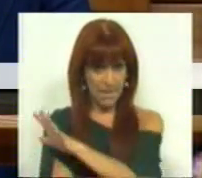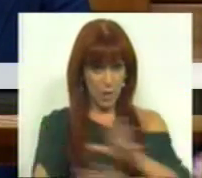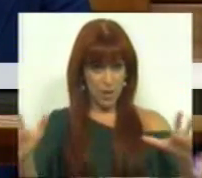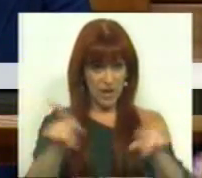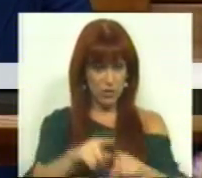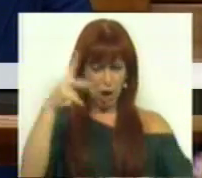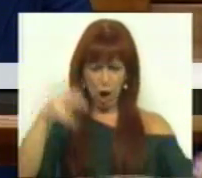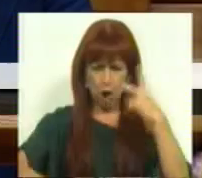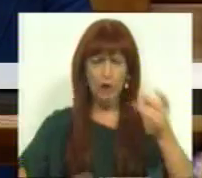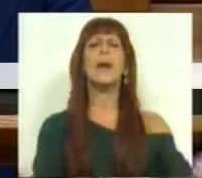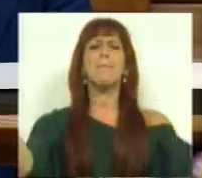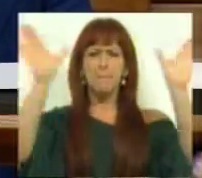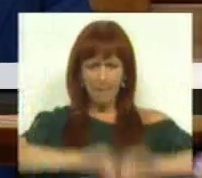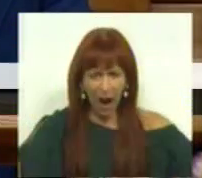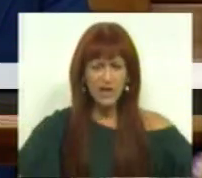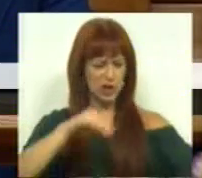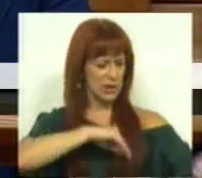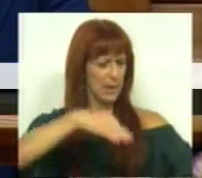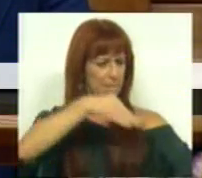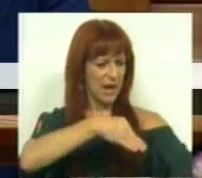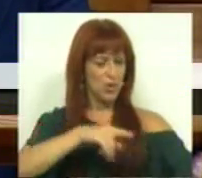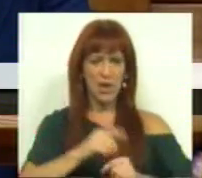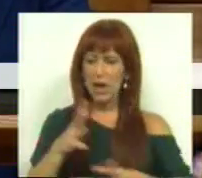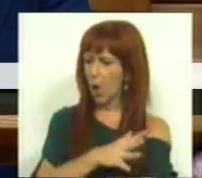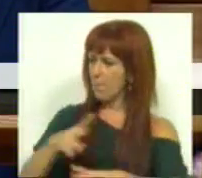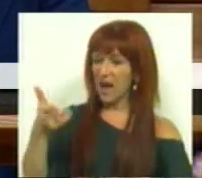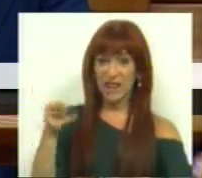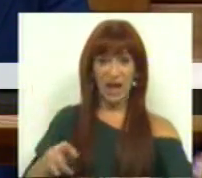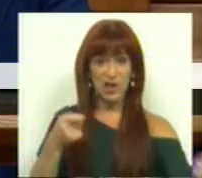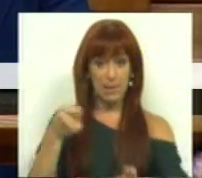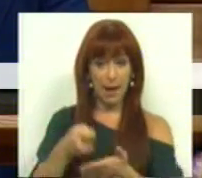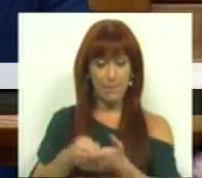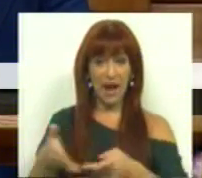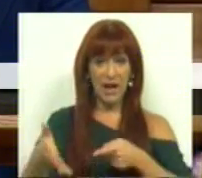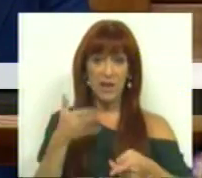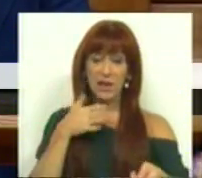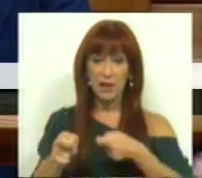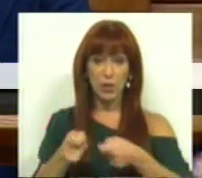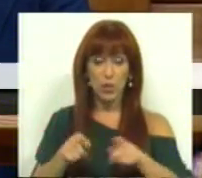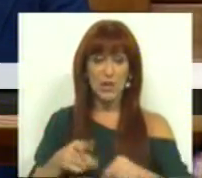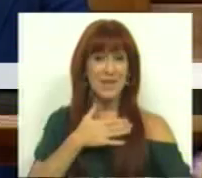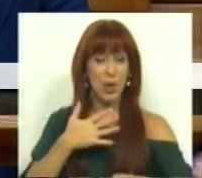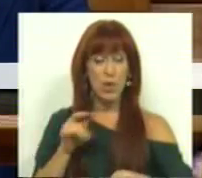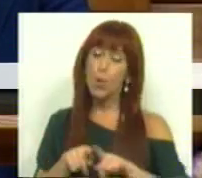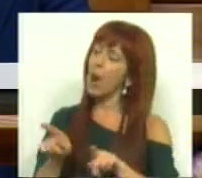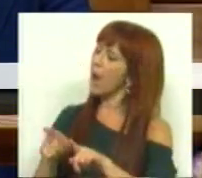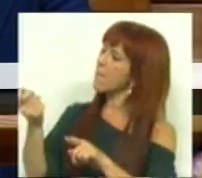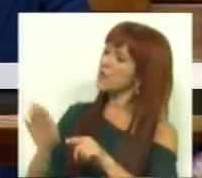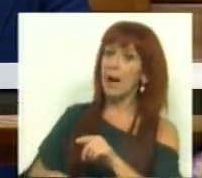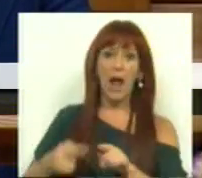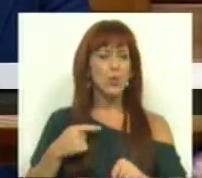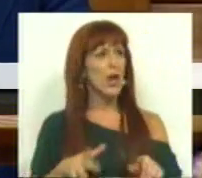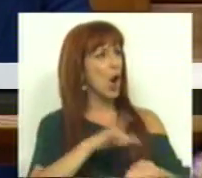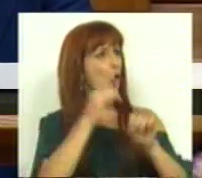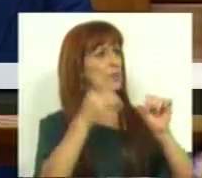maioria. Cortar ainda mais nas pensões, aumento das taxas moderadoras na saúde até que seja mais barato ir à urgência